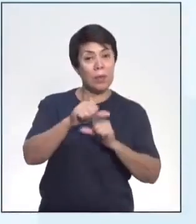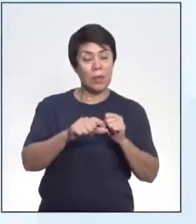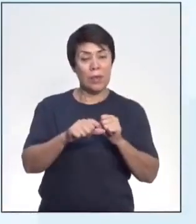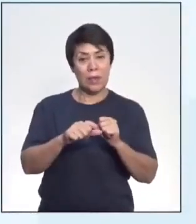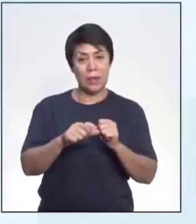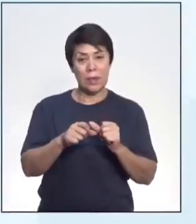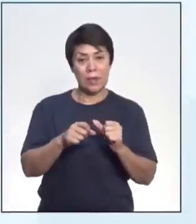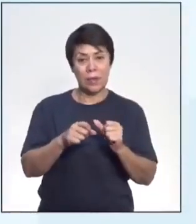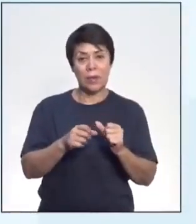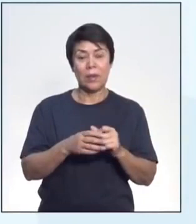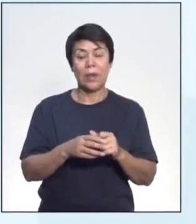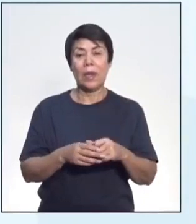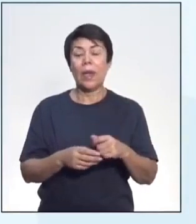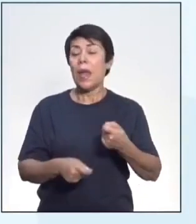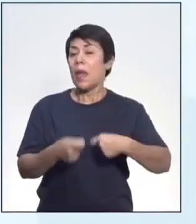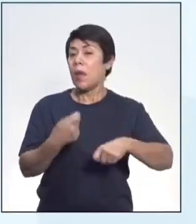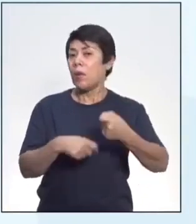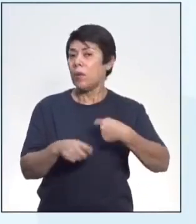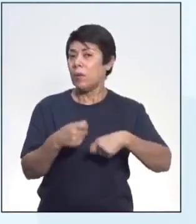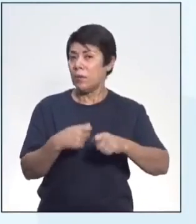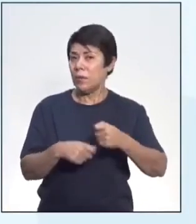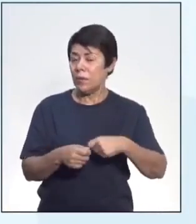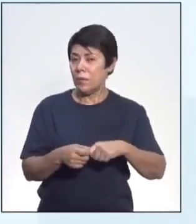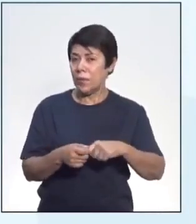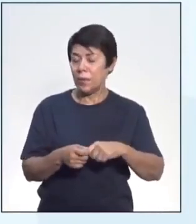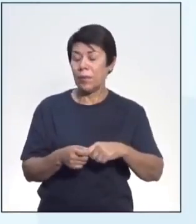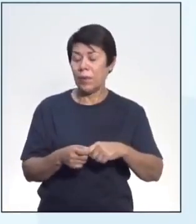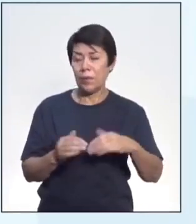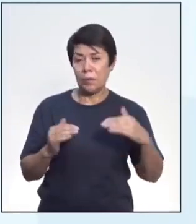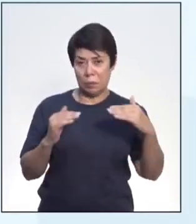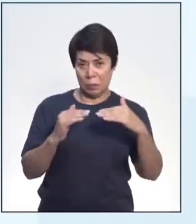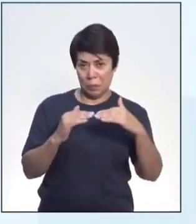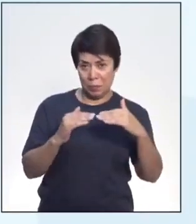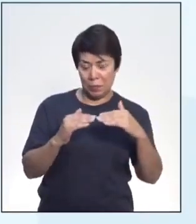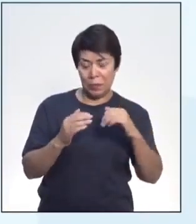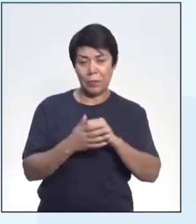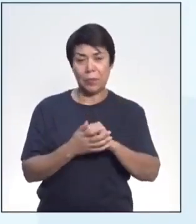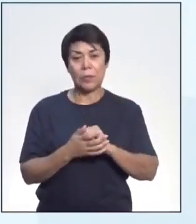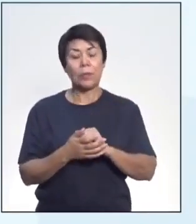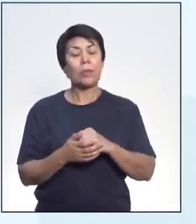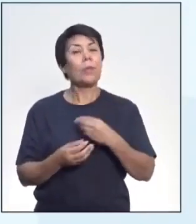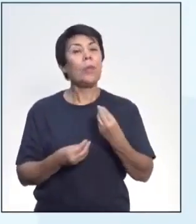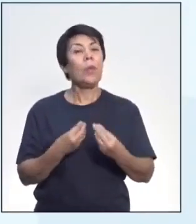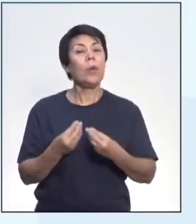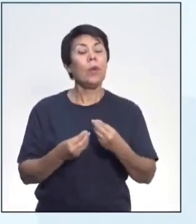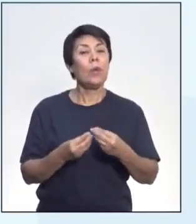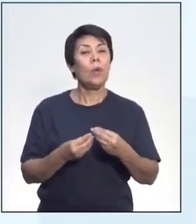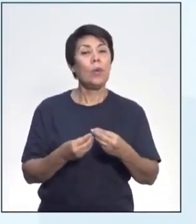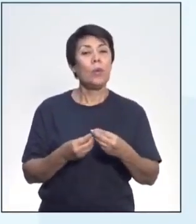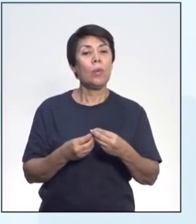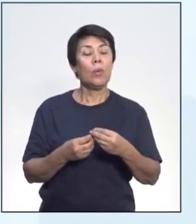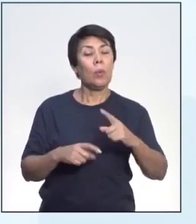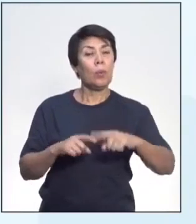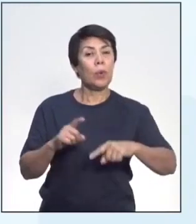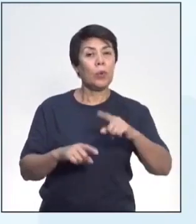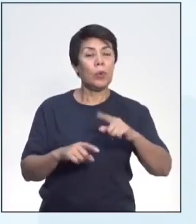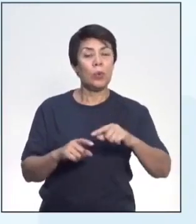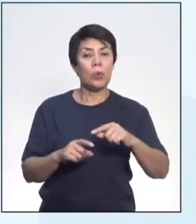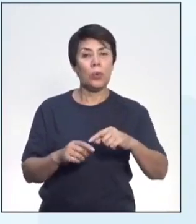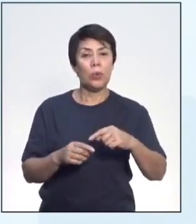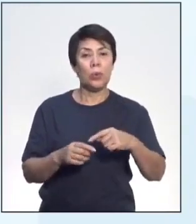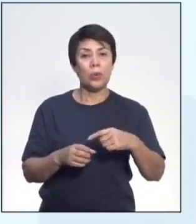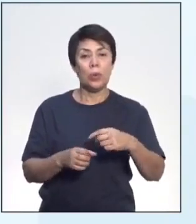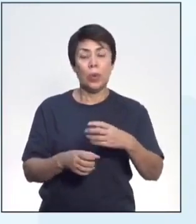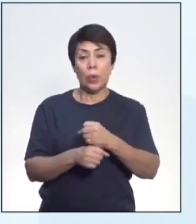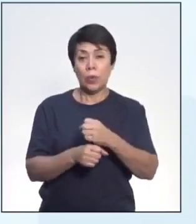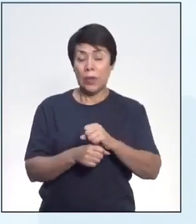reversível economicamente viável? Ou seja, como aumentar a concentração do meu produto?